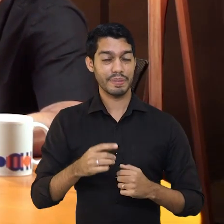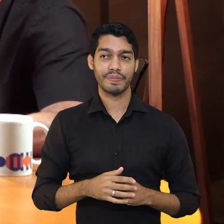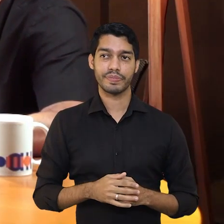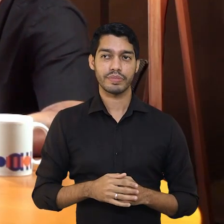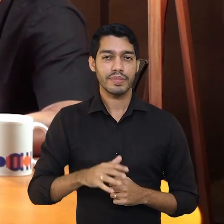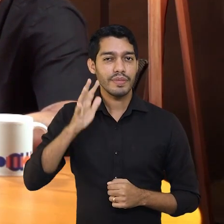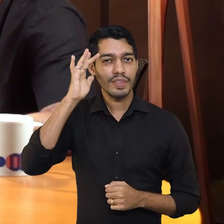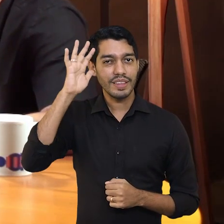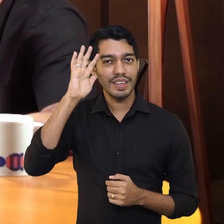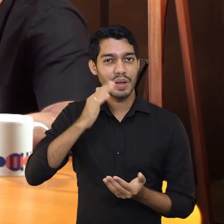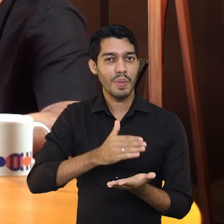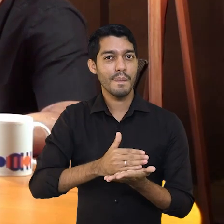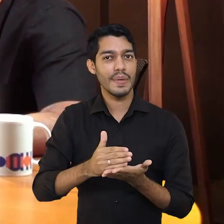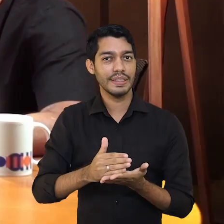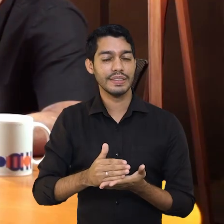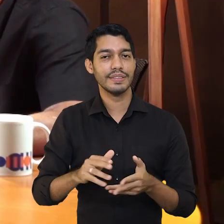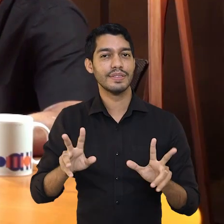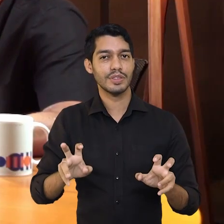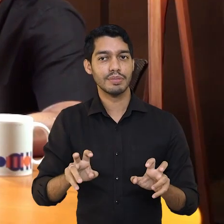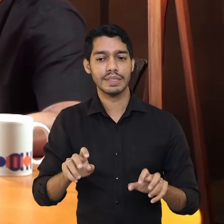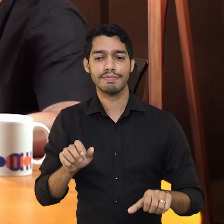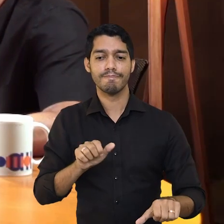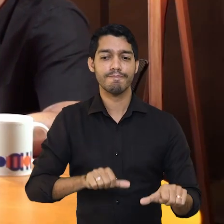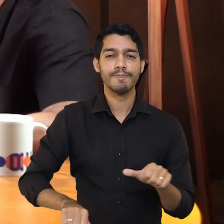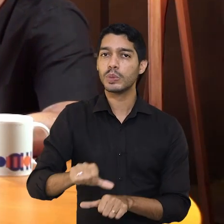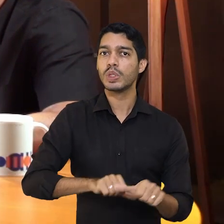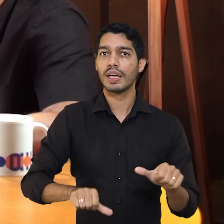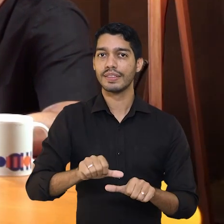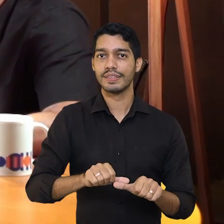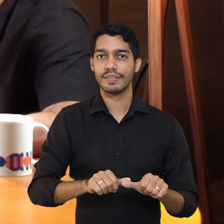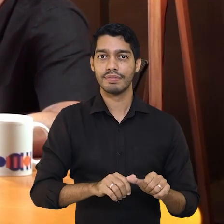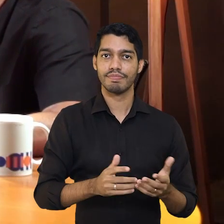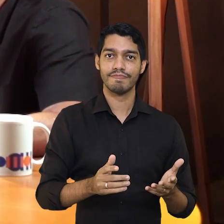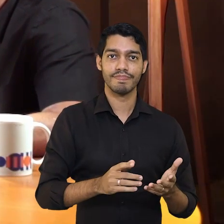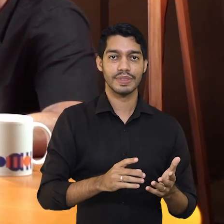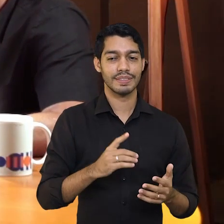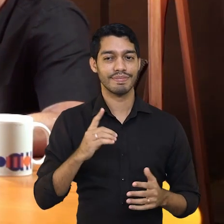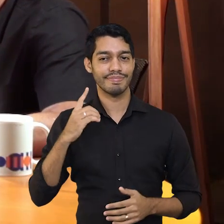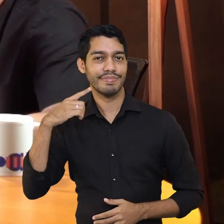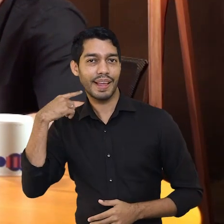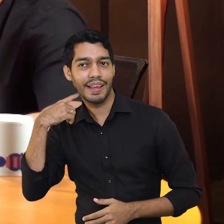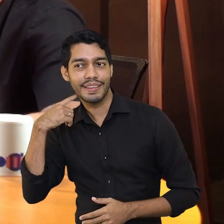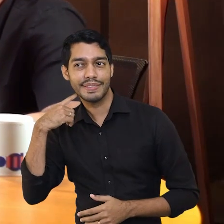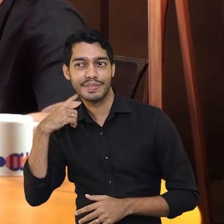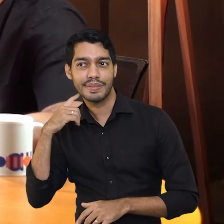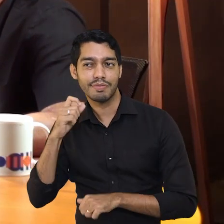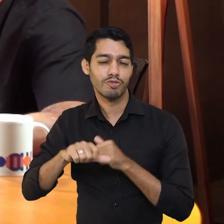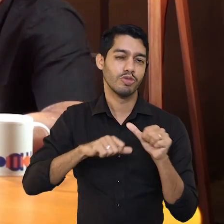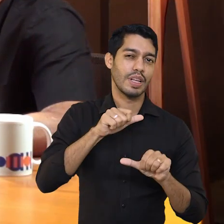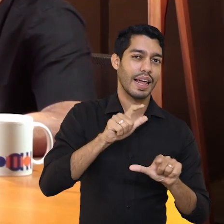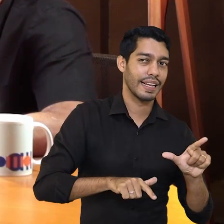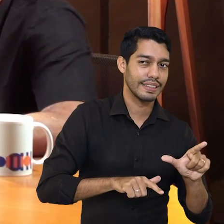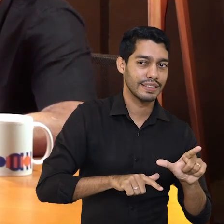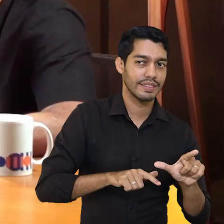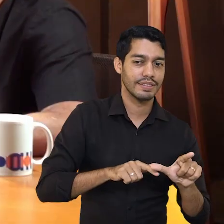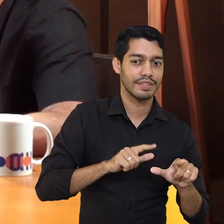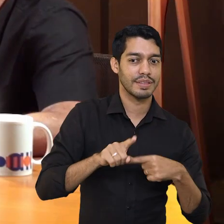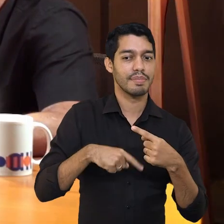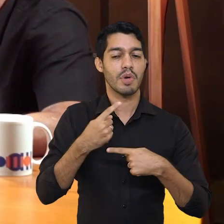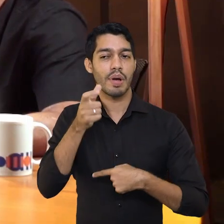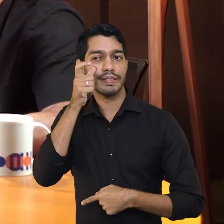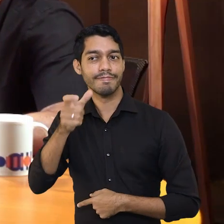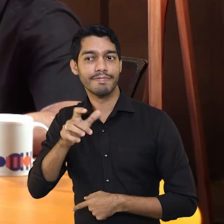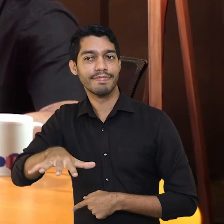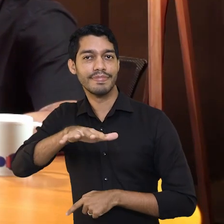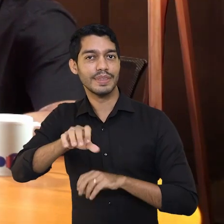de existir, né? Mas pelo que você me falou, você pensando no início da conversa que você falou,